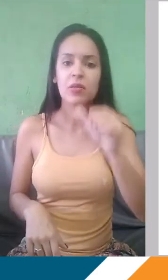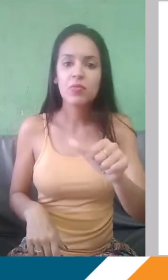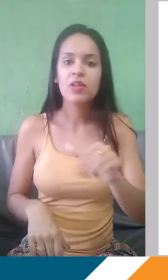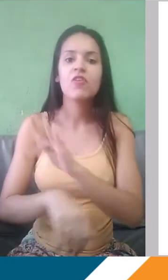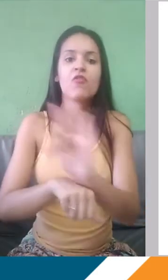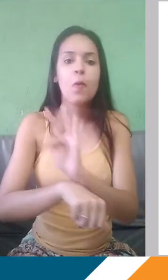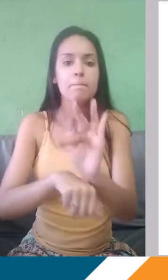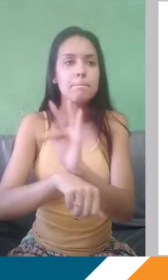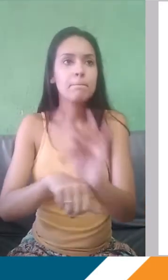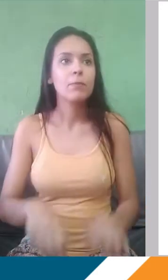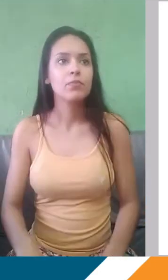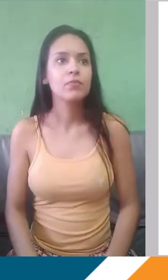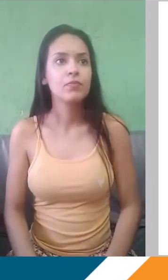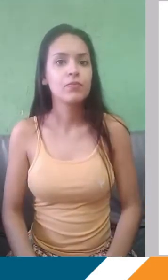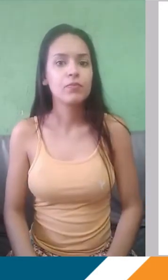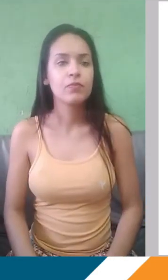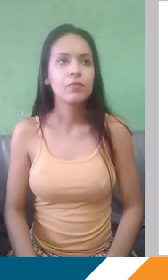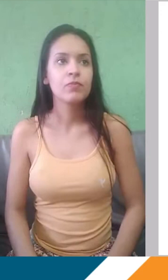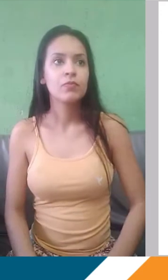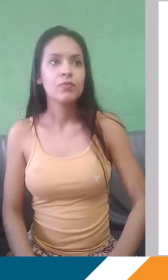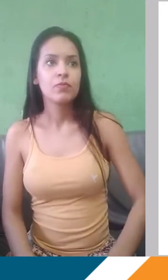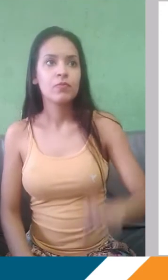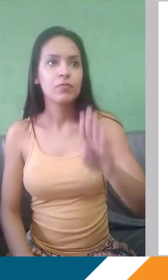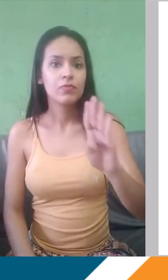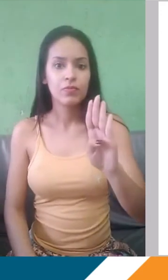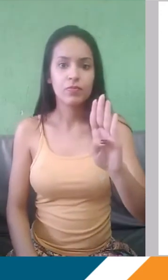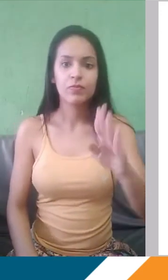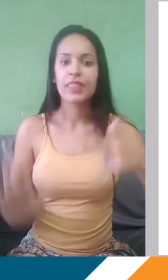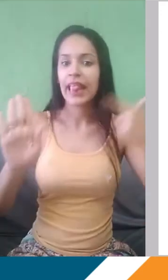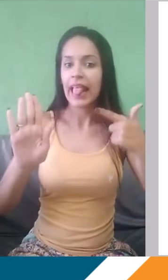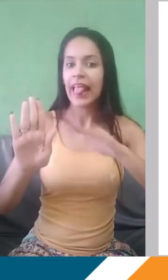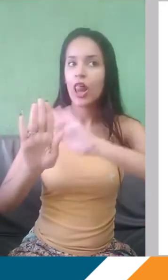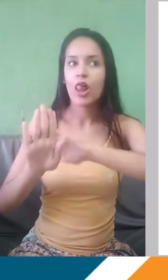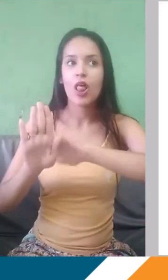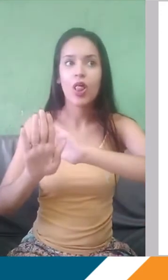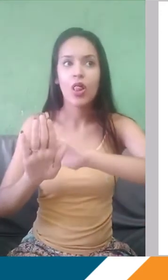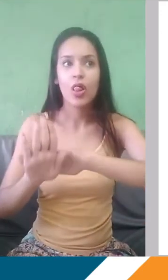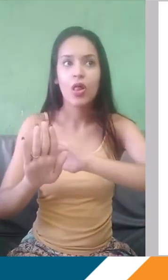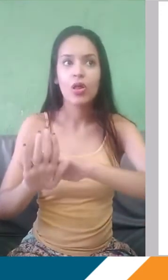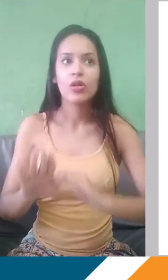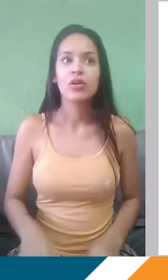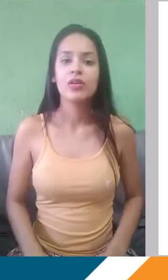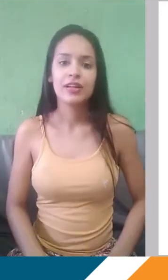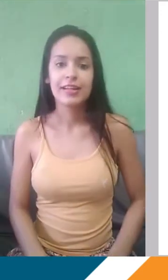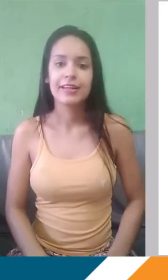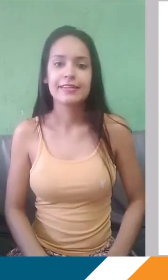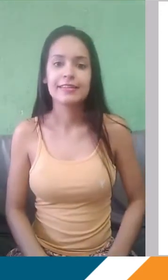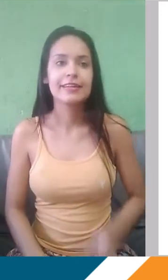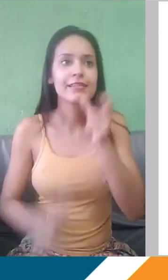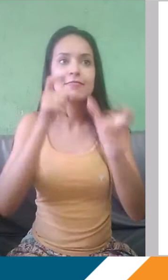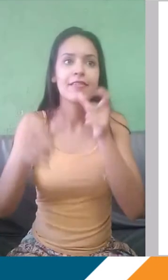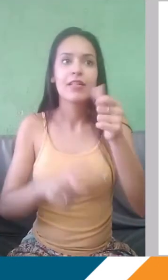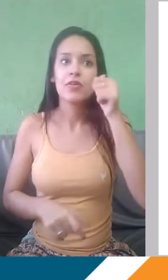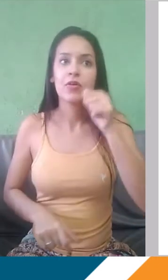B, ironia, uma vez que incorpora o vocabulário formal da moça na situação familiar, C, admiração, pelo